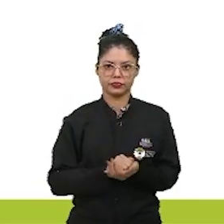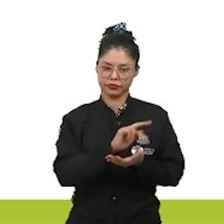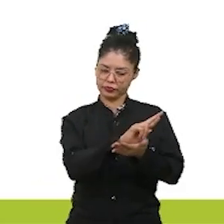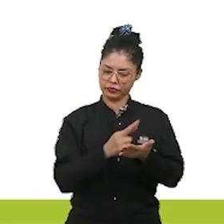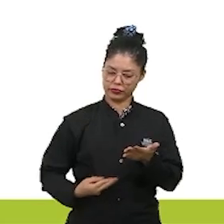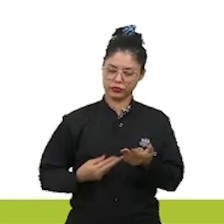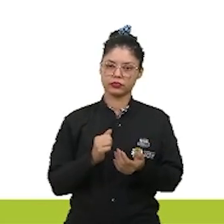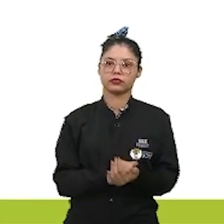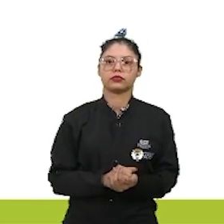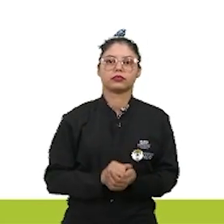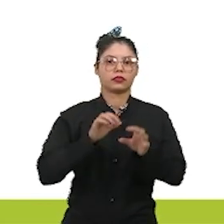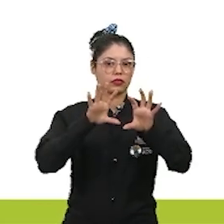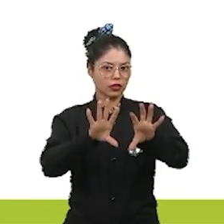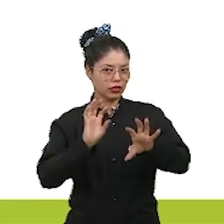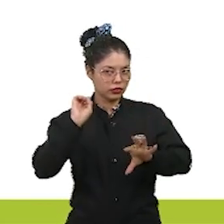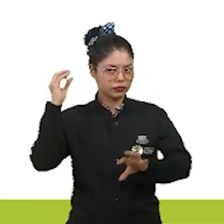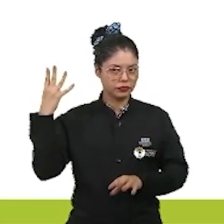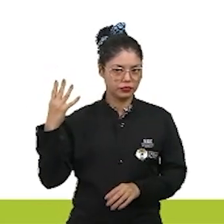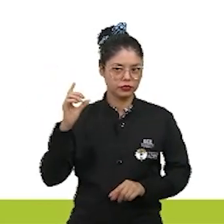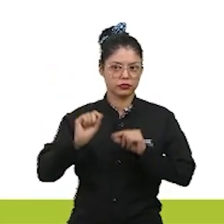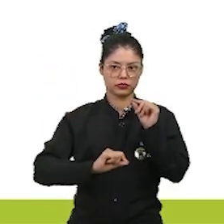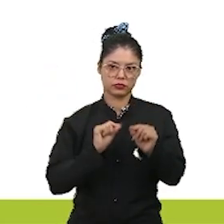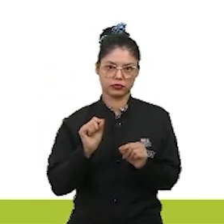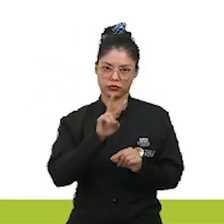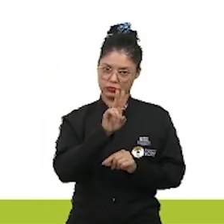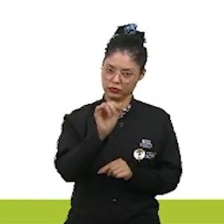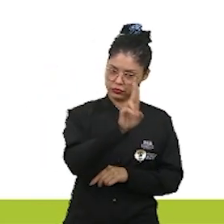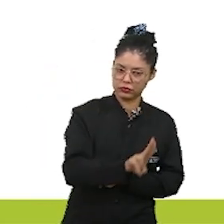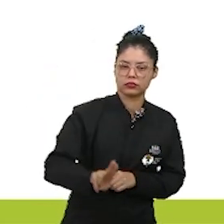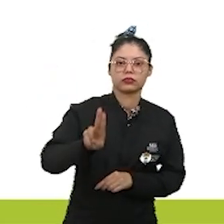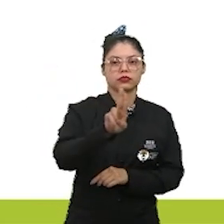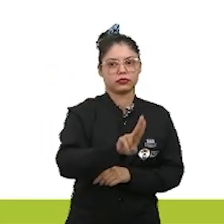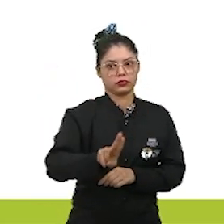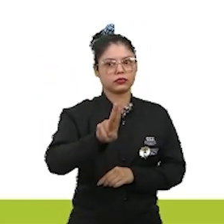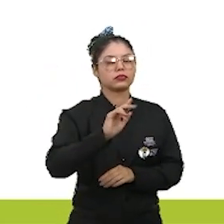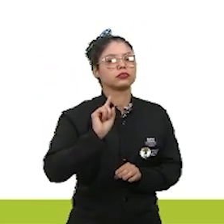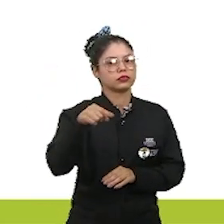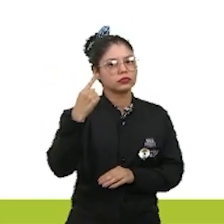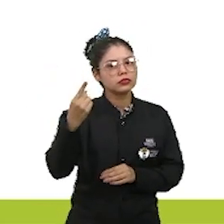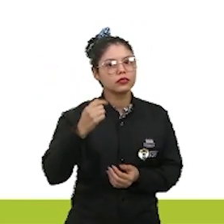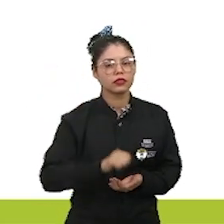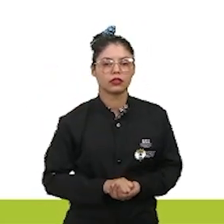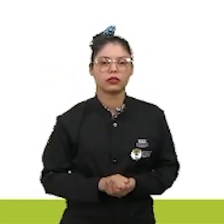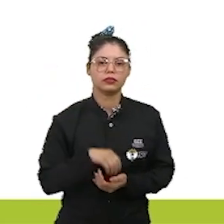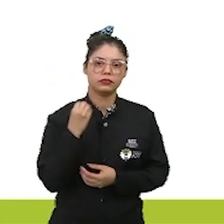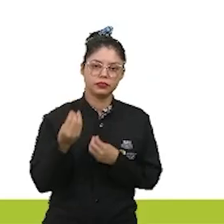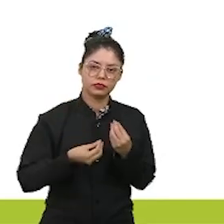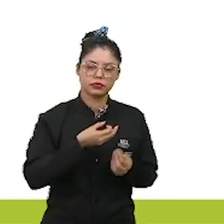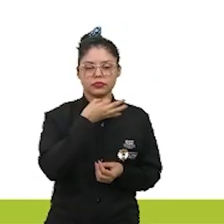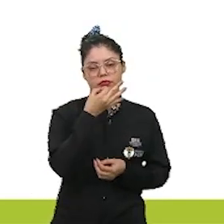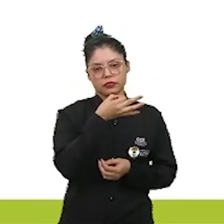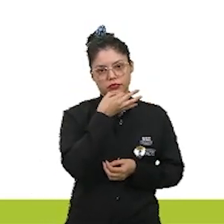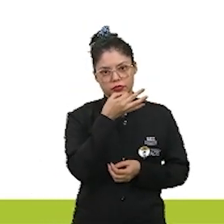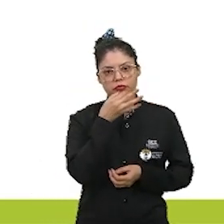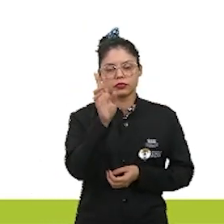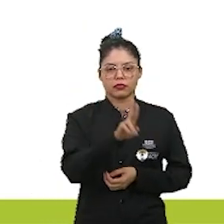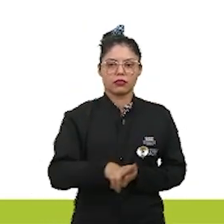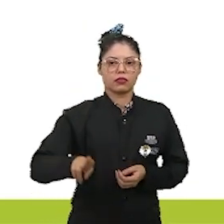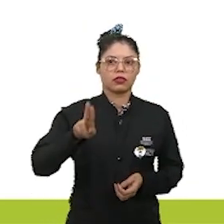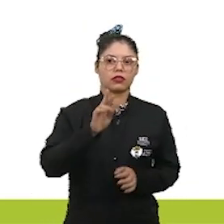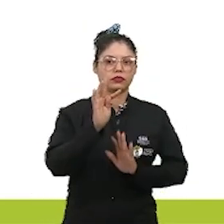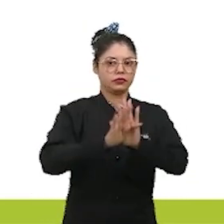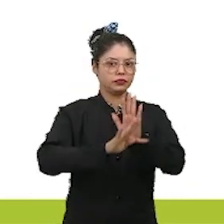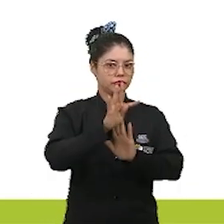redação. Então, neste caso aqui, você vai utilizar ele lá como argumento, você vai utilizar